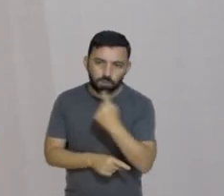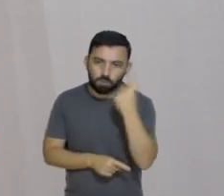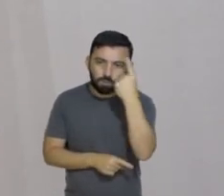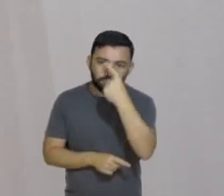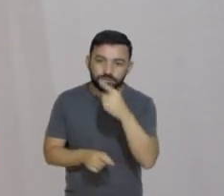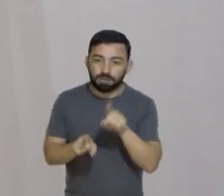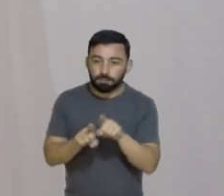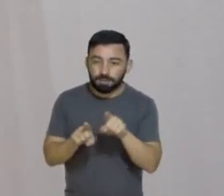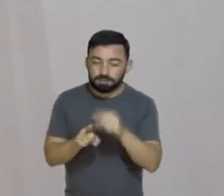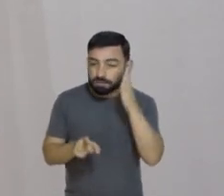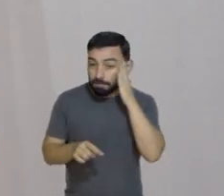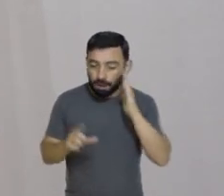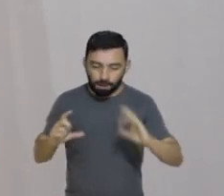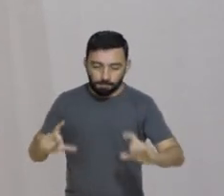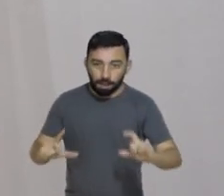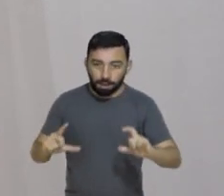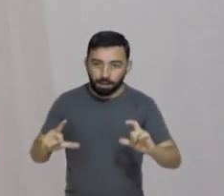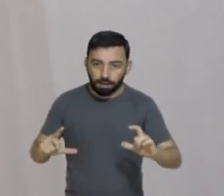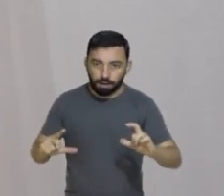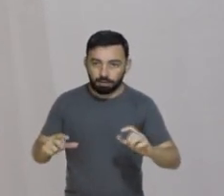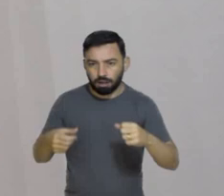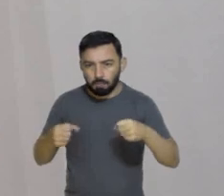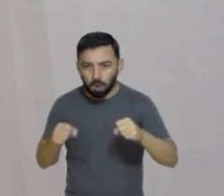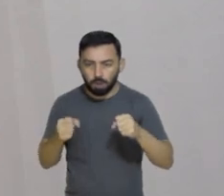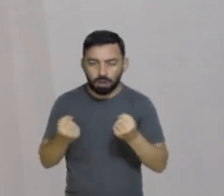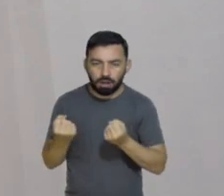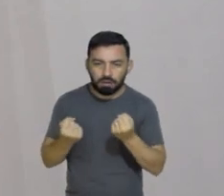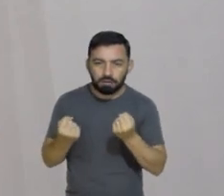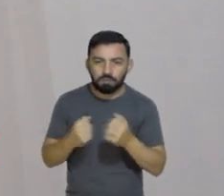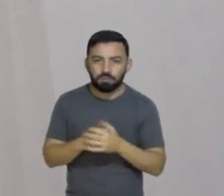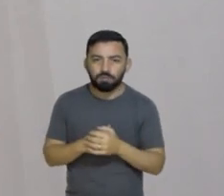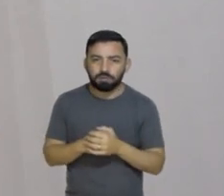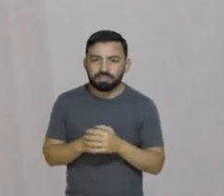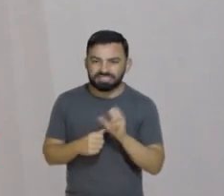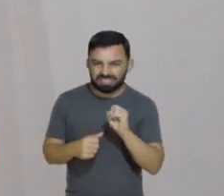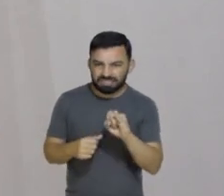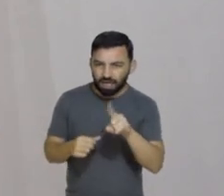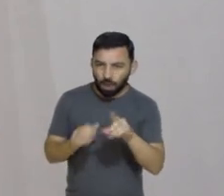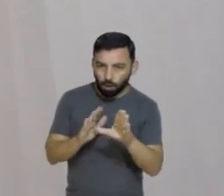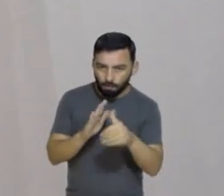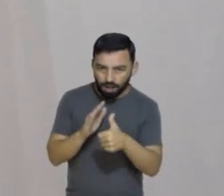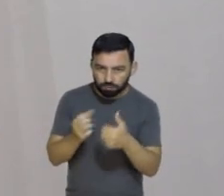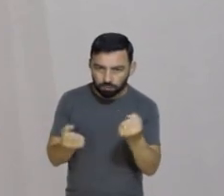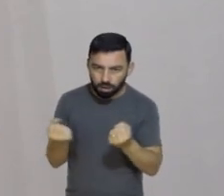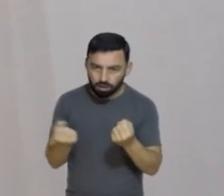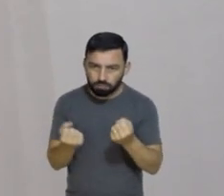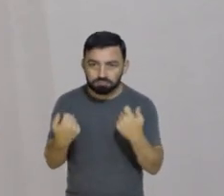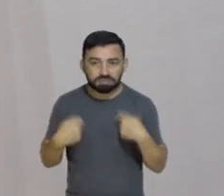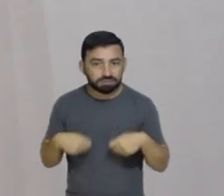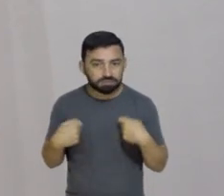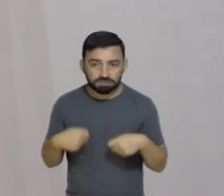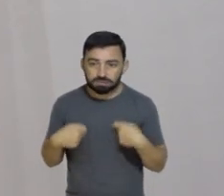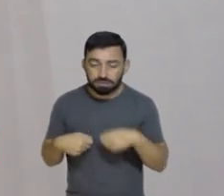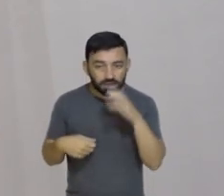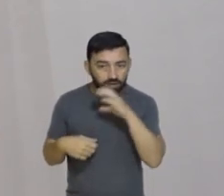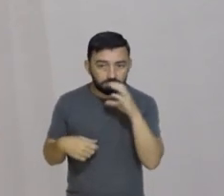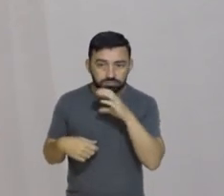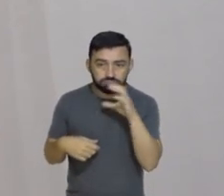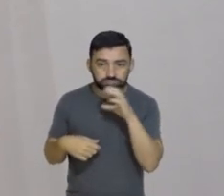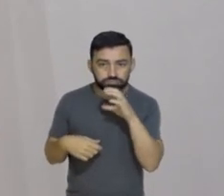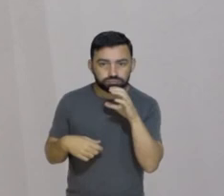a placa do cidadão, para que, se o veículo é roubado, já tem que ser imediatamente